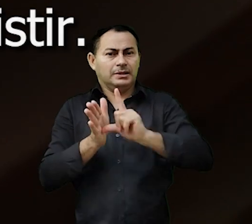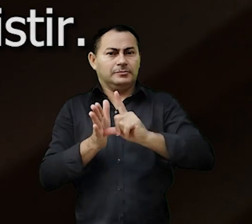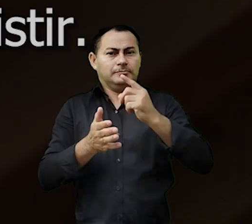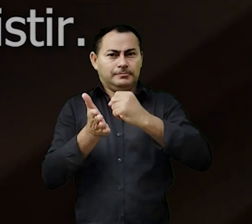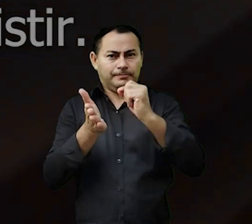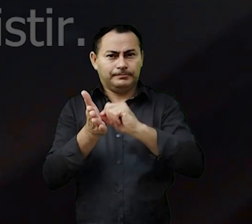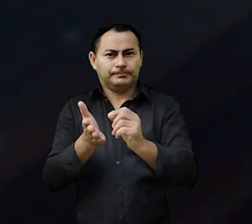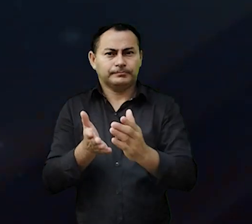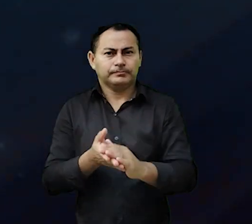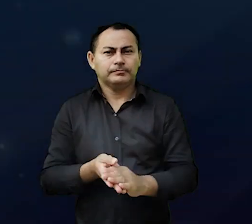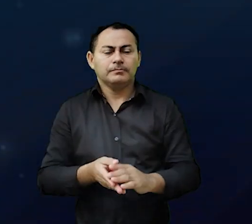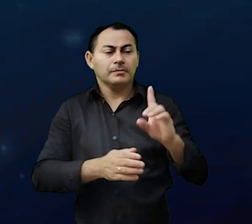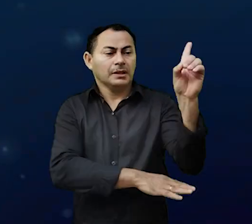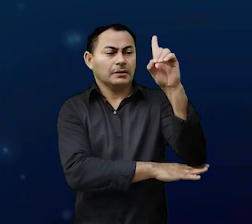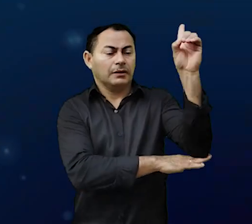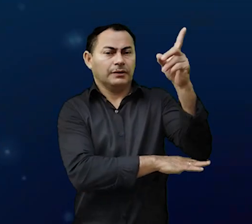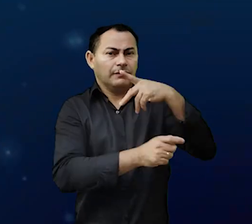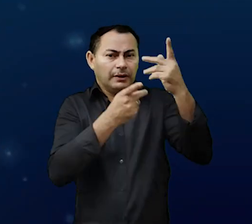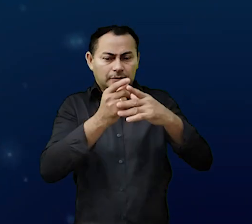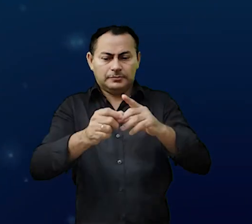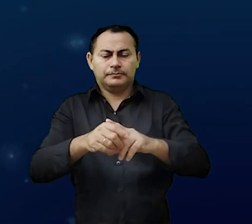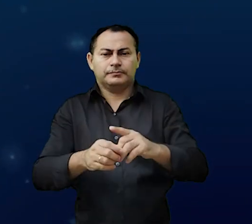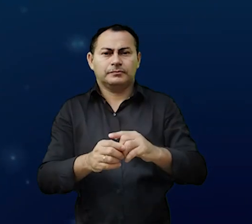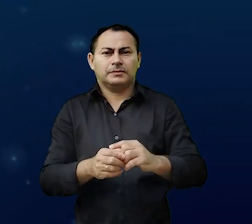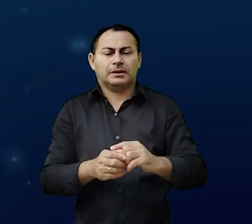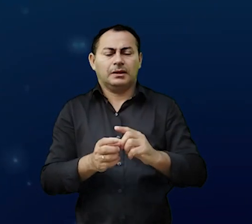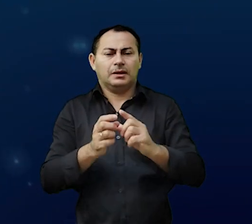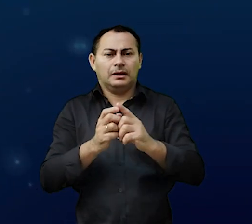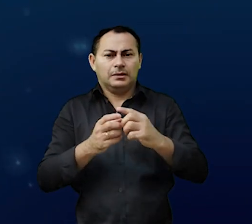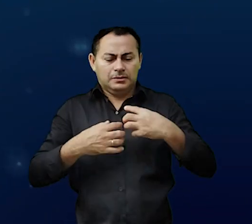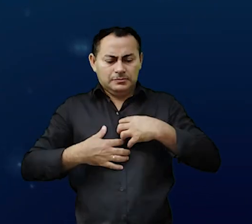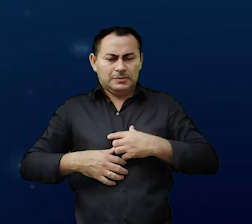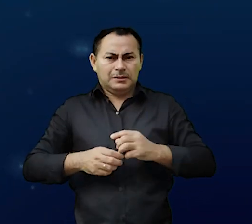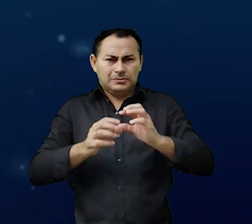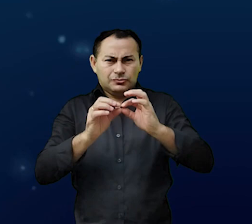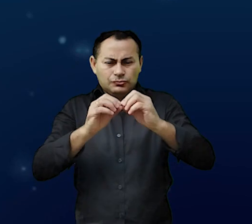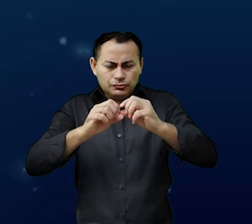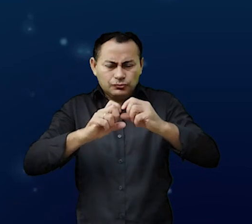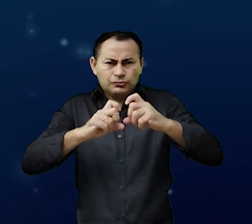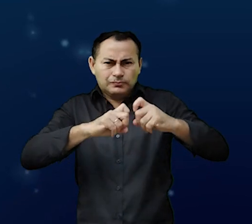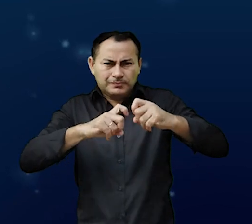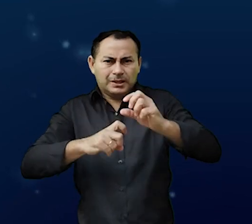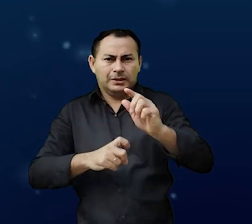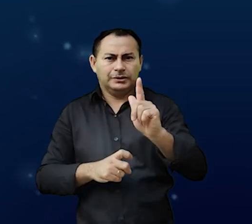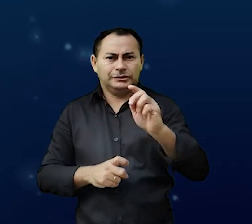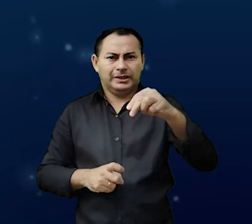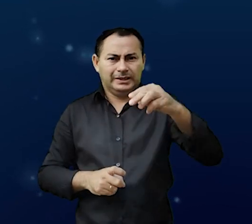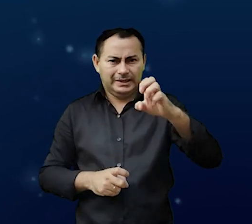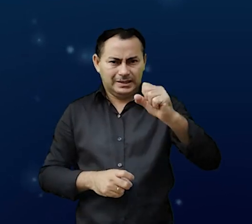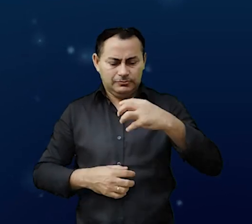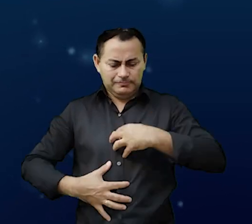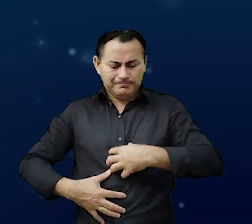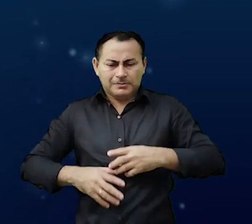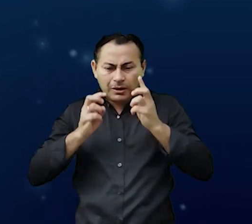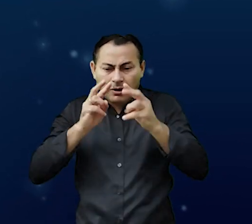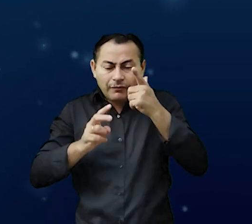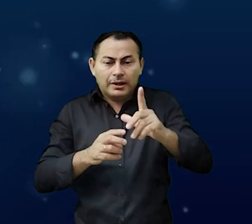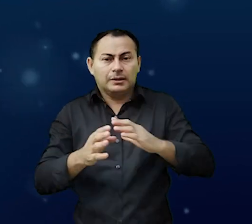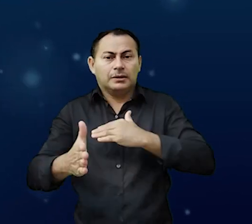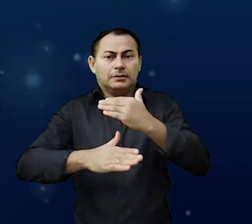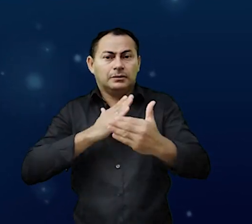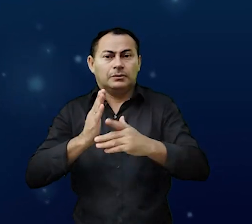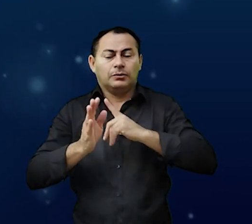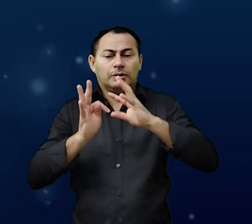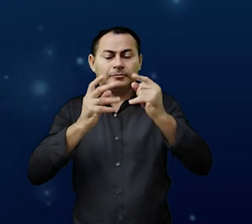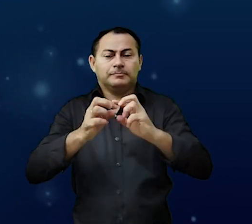existir. Davi estava dizendo que naqueles genes microscópicos que não podemos nem enxergar, temos todos